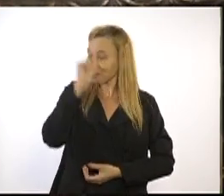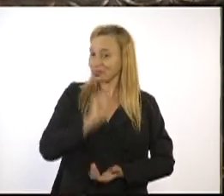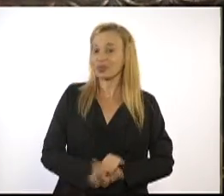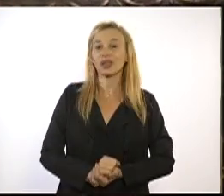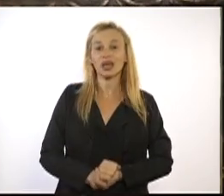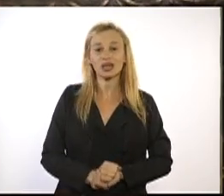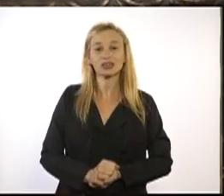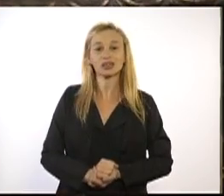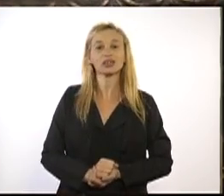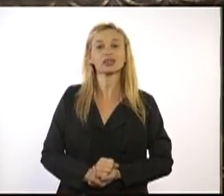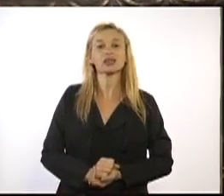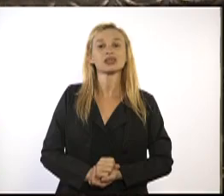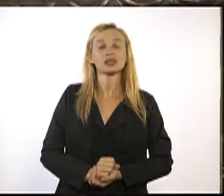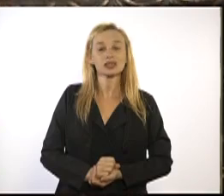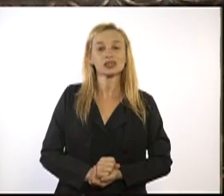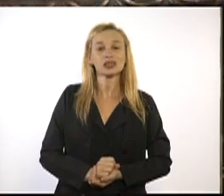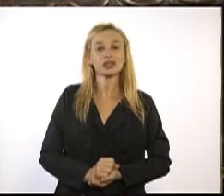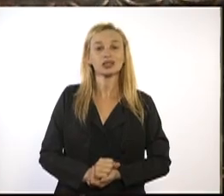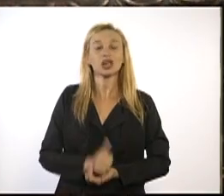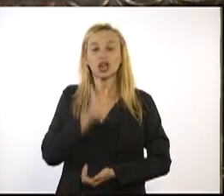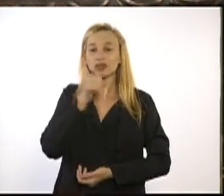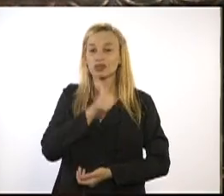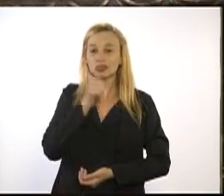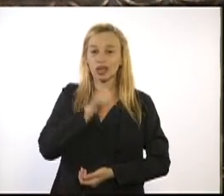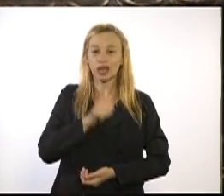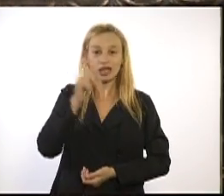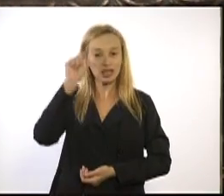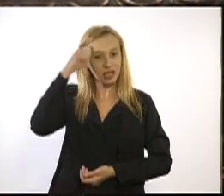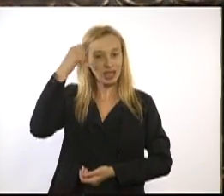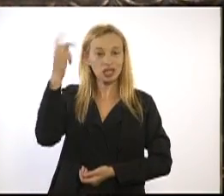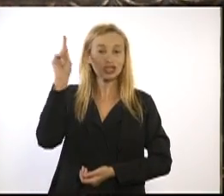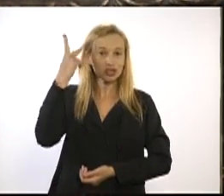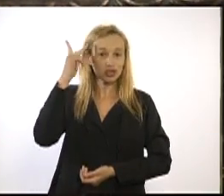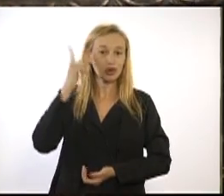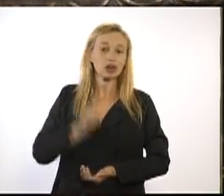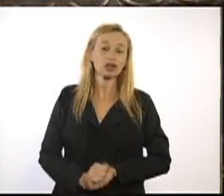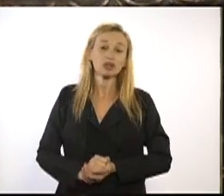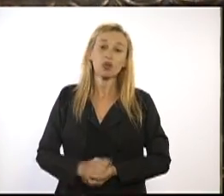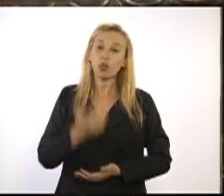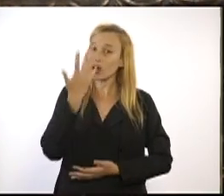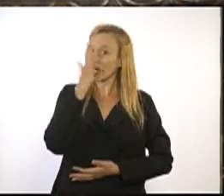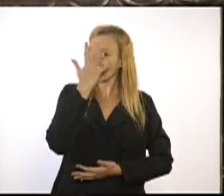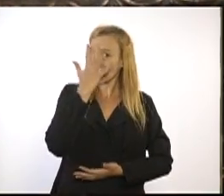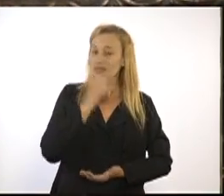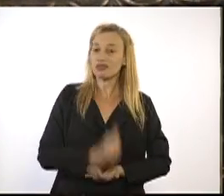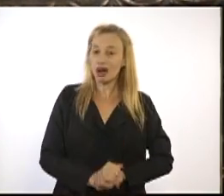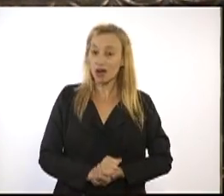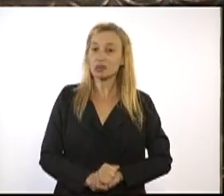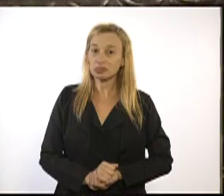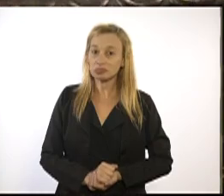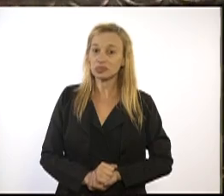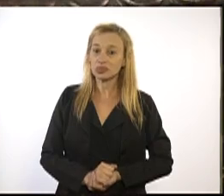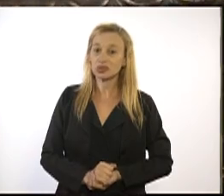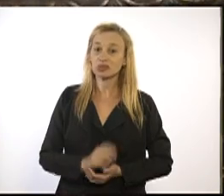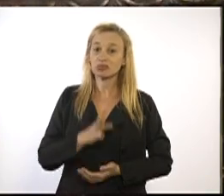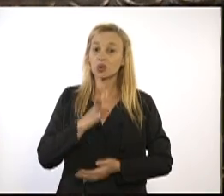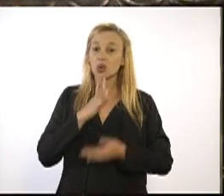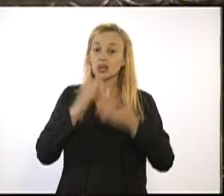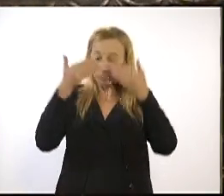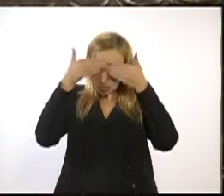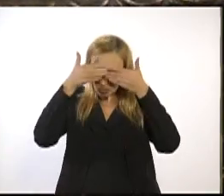da luta histórica da mulher negra. Então foi um carnaval que nos redimiu o